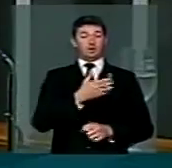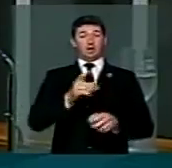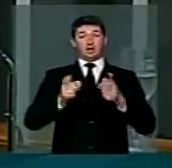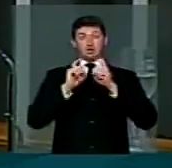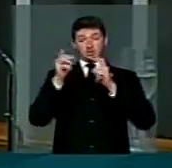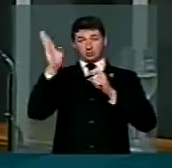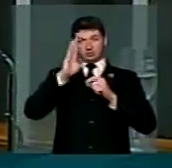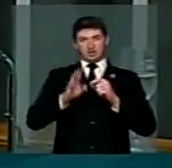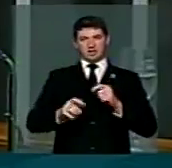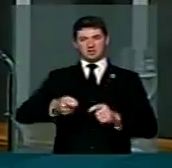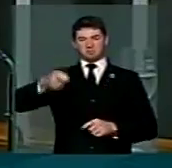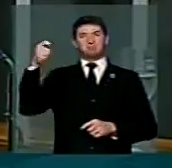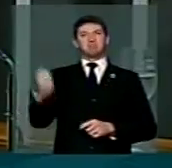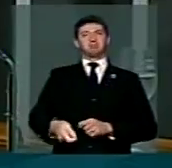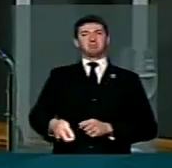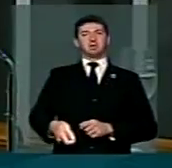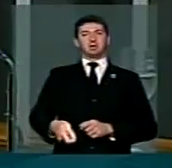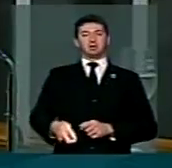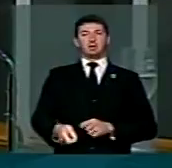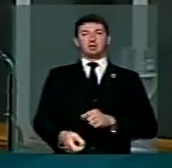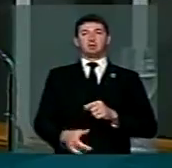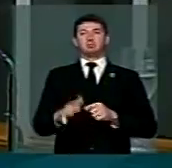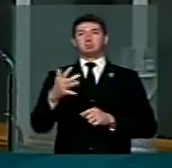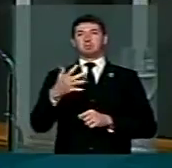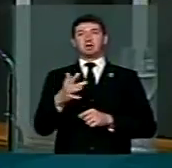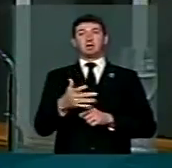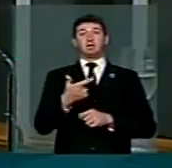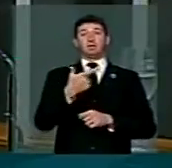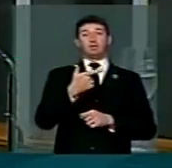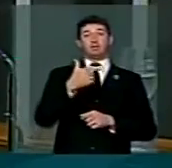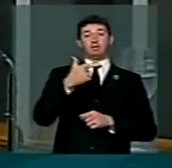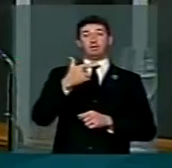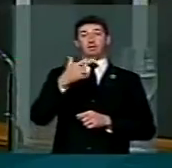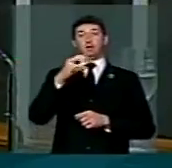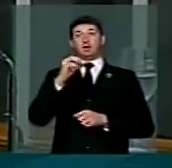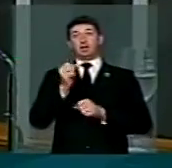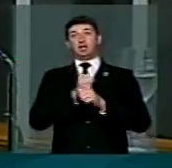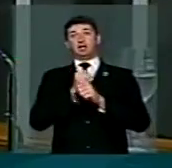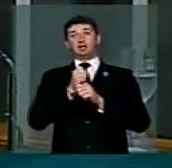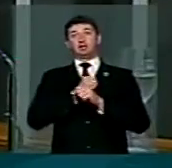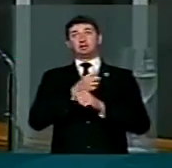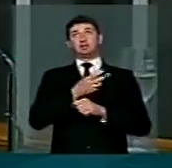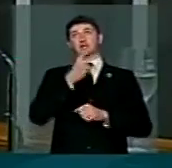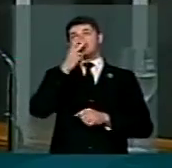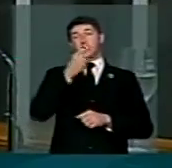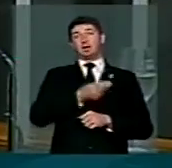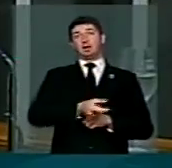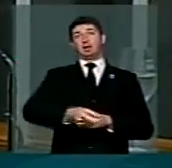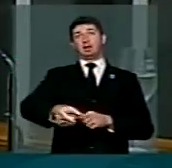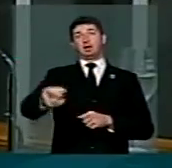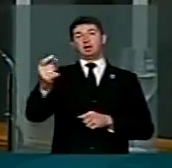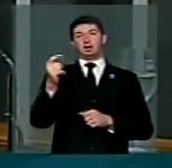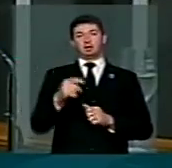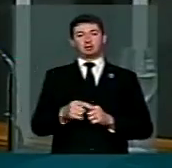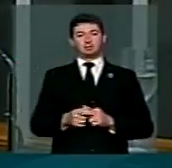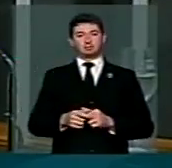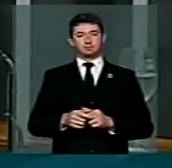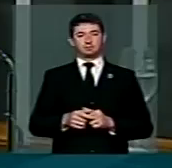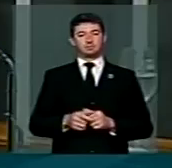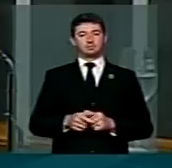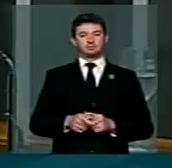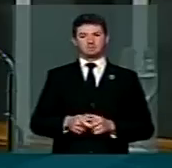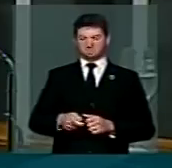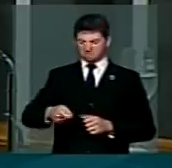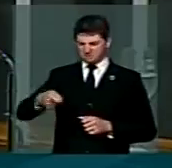com mão de ferro por mais de 2 intermináveis décadas, recaiu com